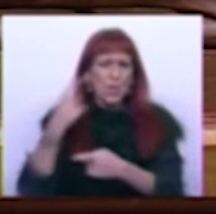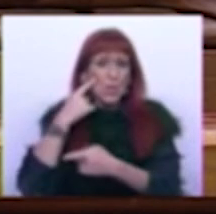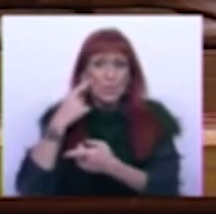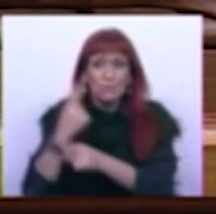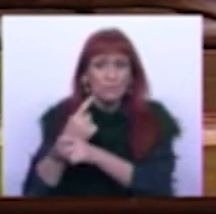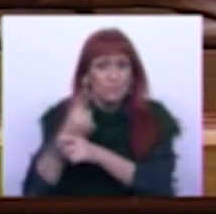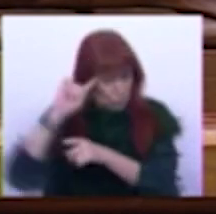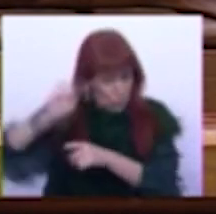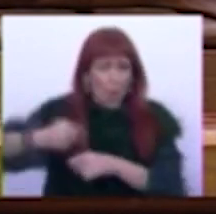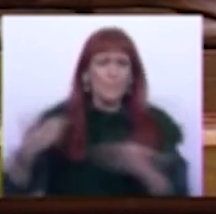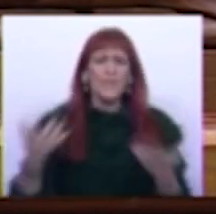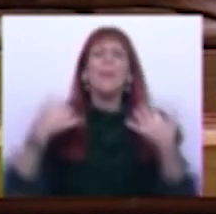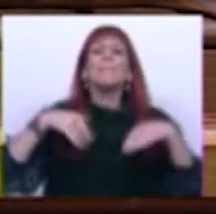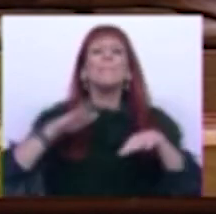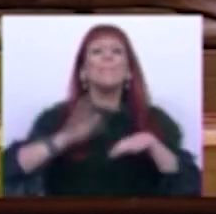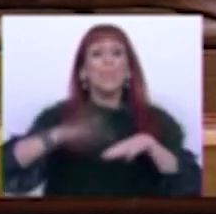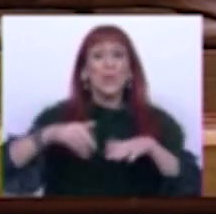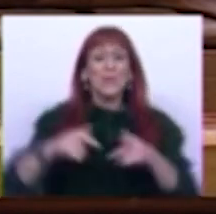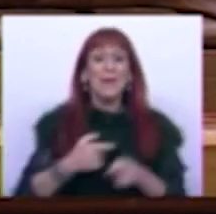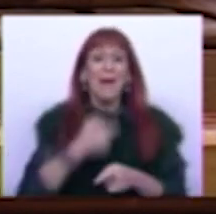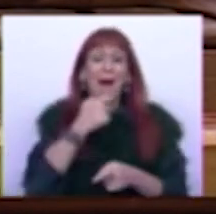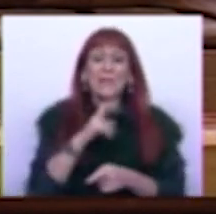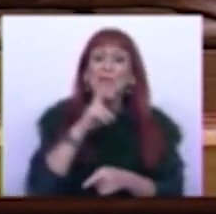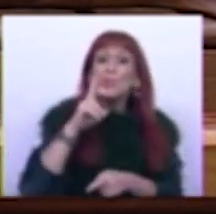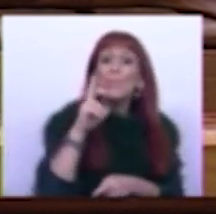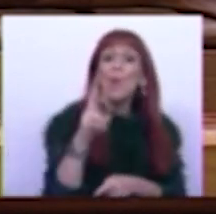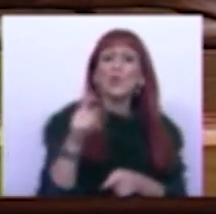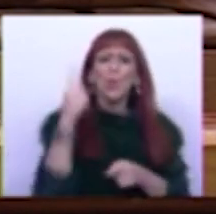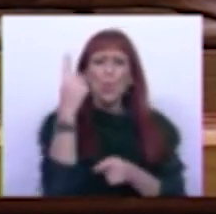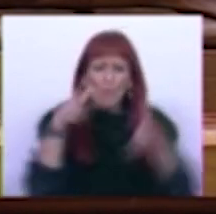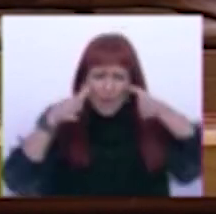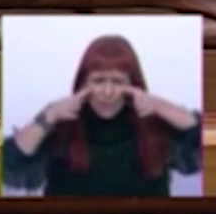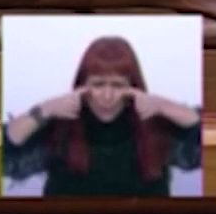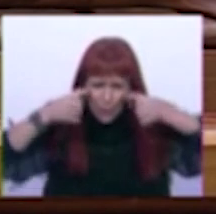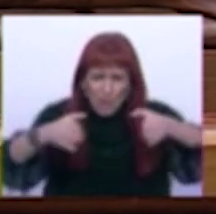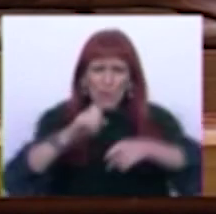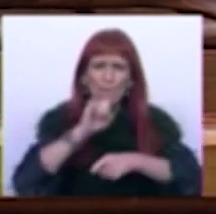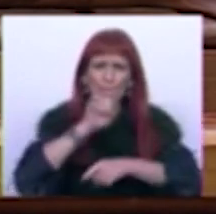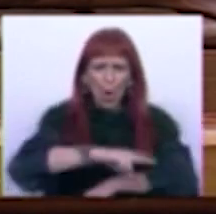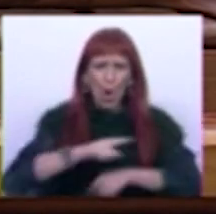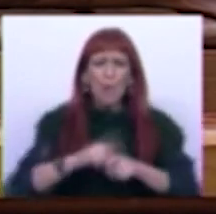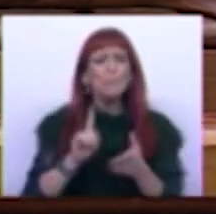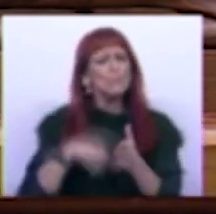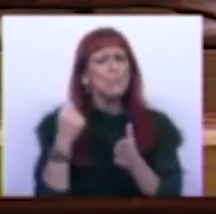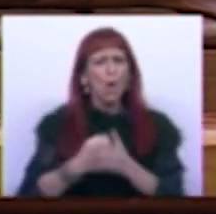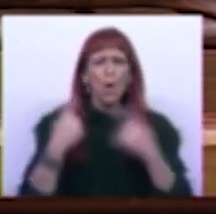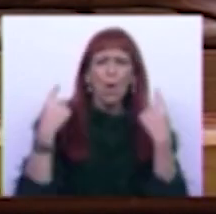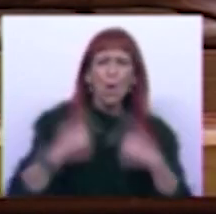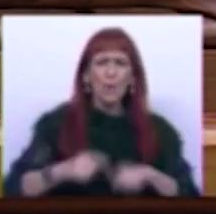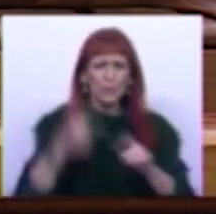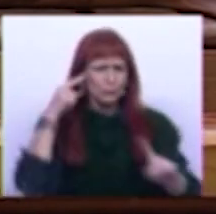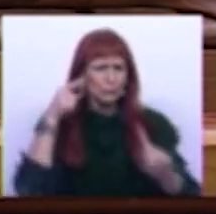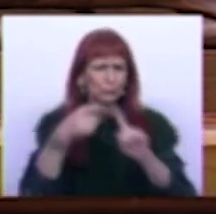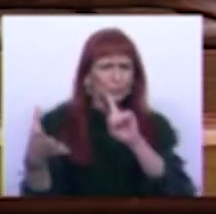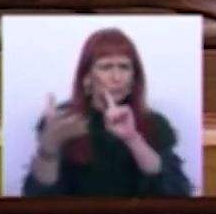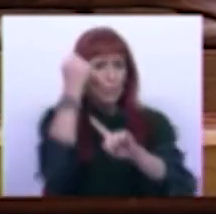conhecidas. Por isso, só uma resposta focada poderá, de forma efetiva,